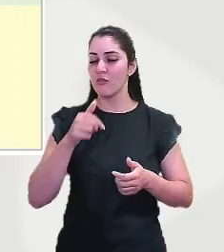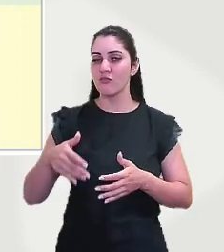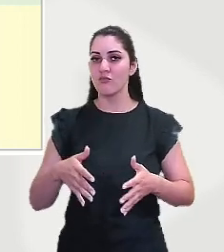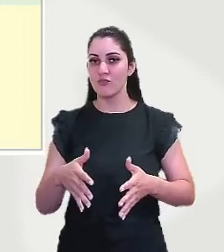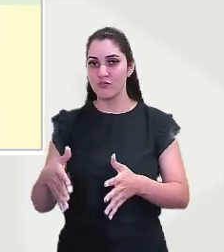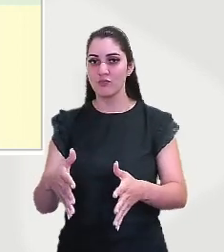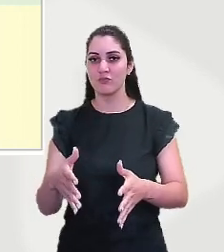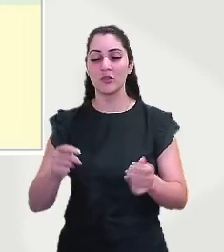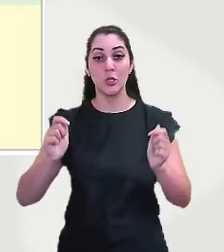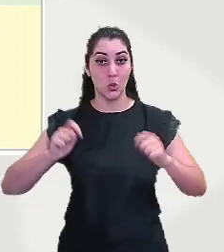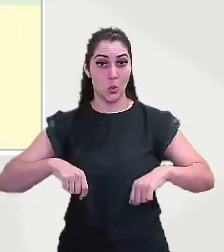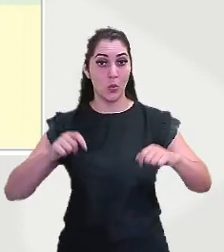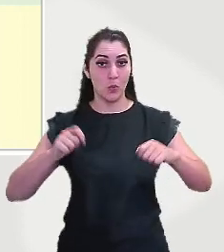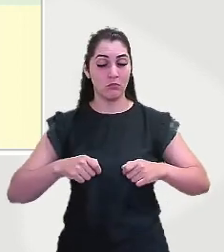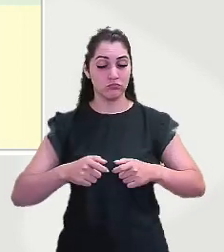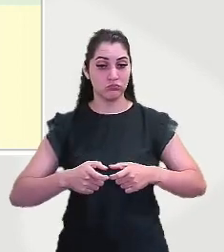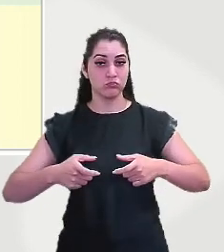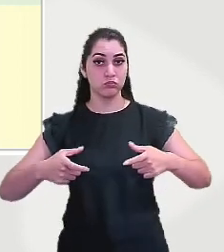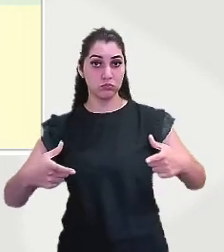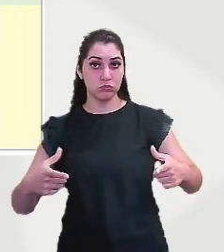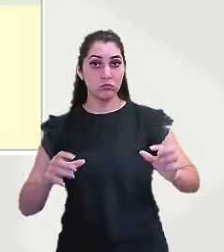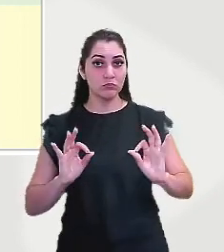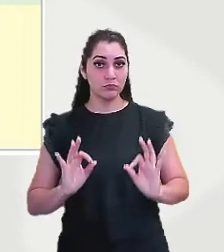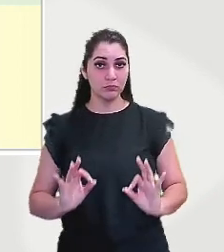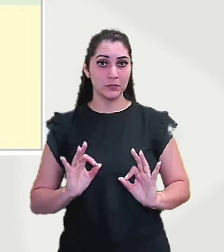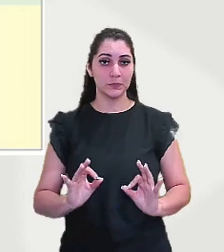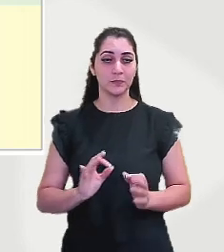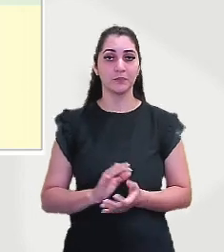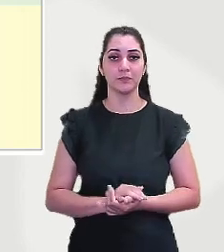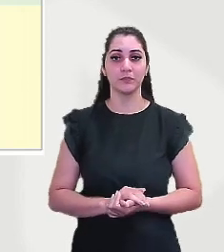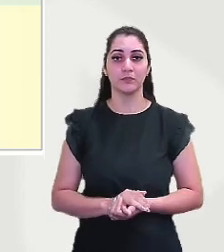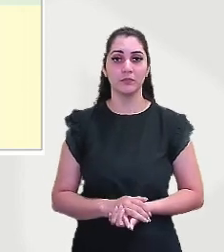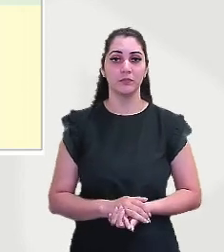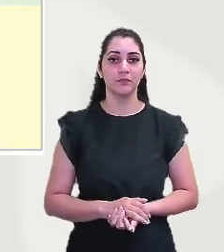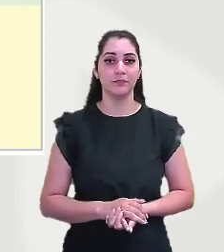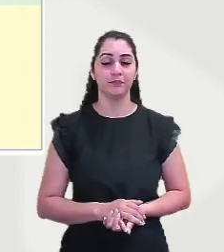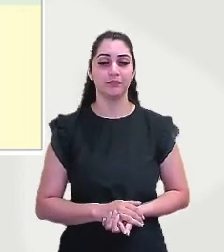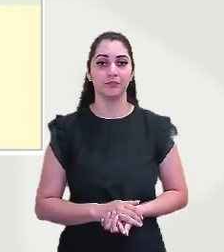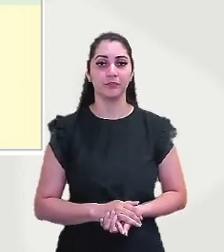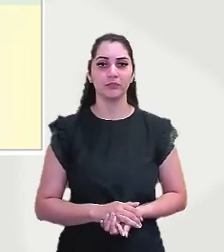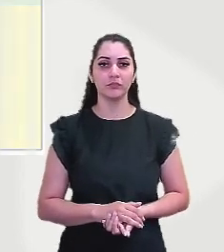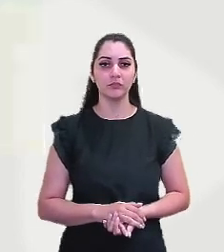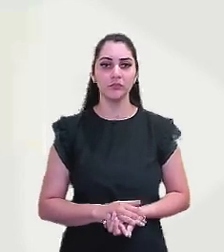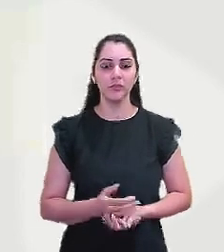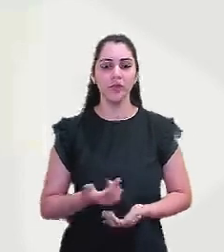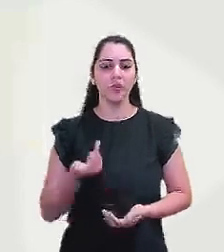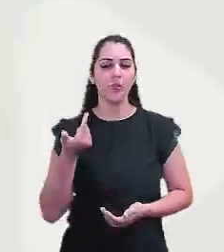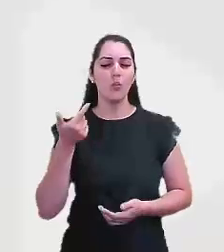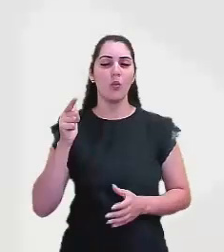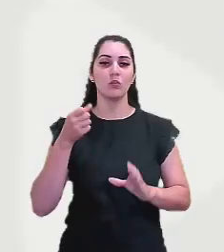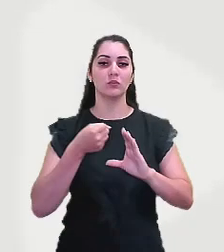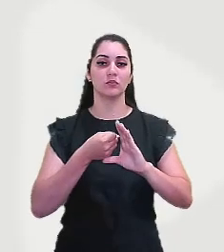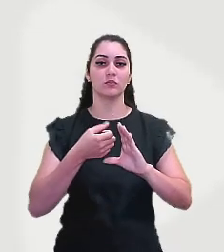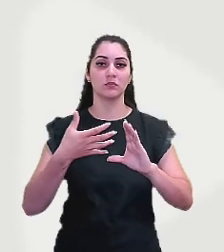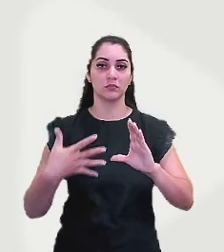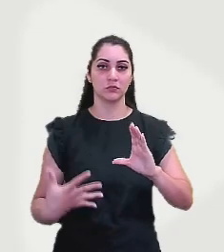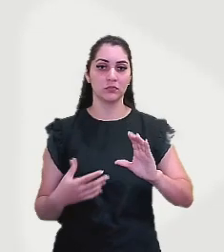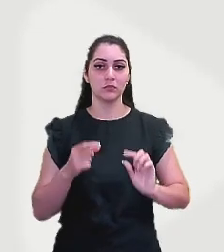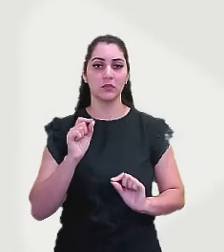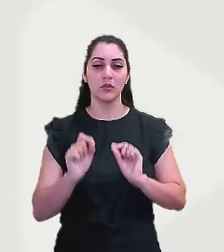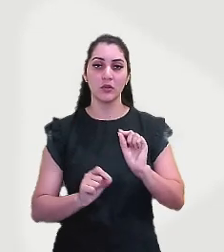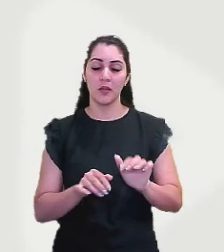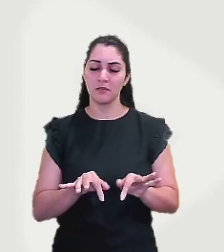competência, grande volume, certo? A outra classificação, né, é